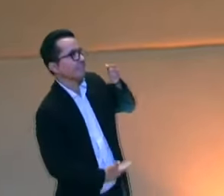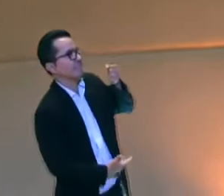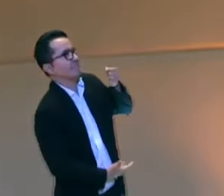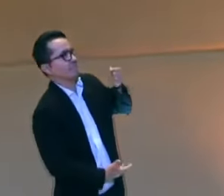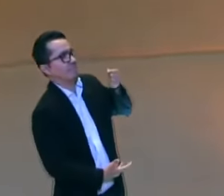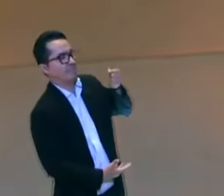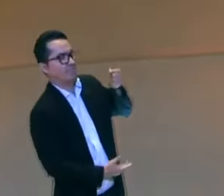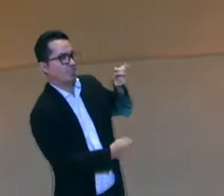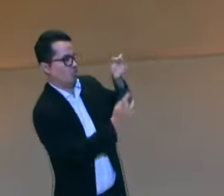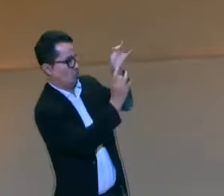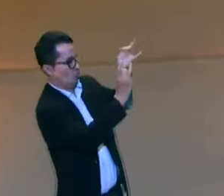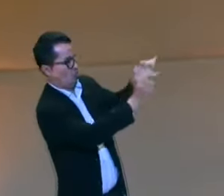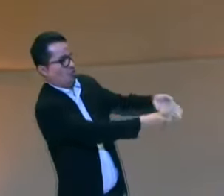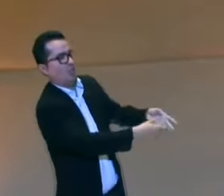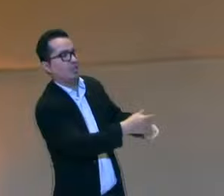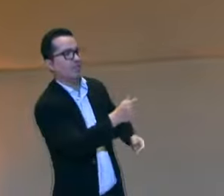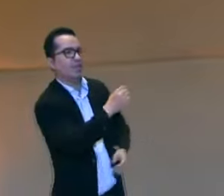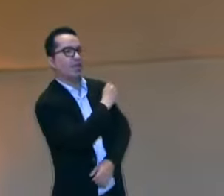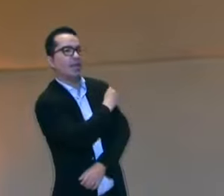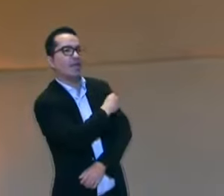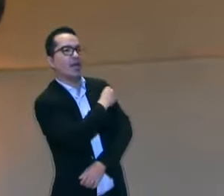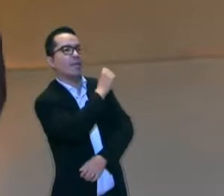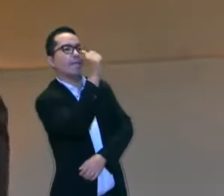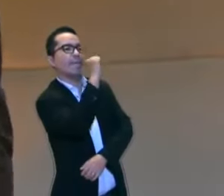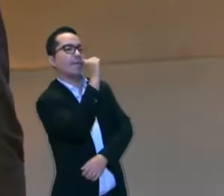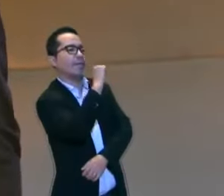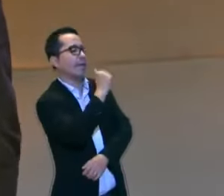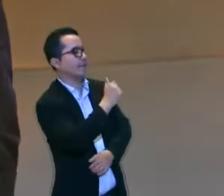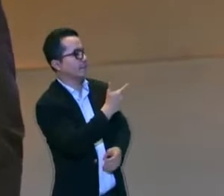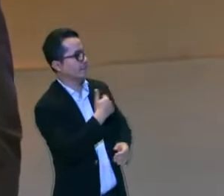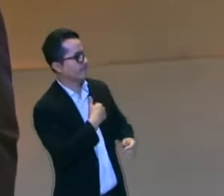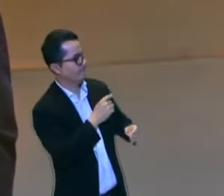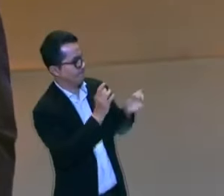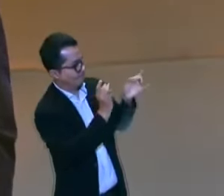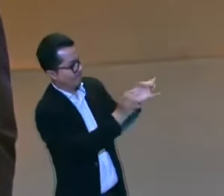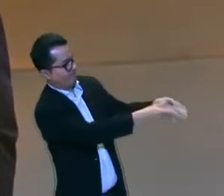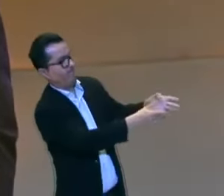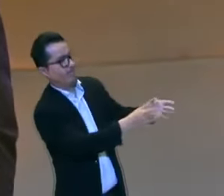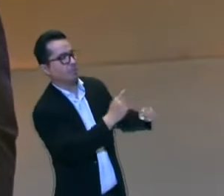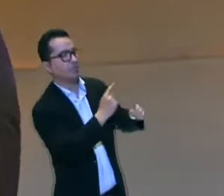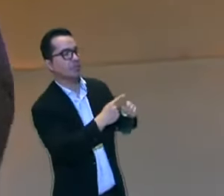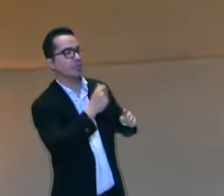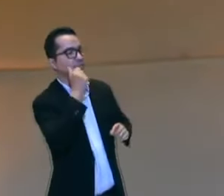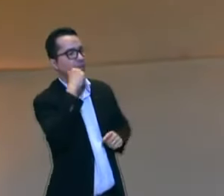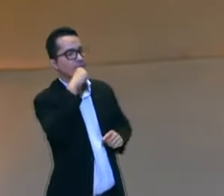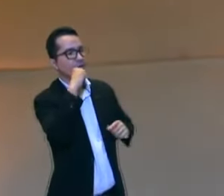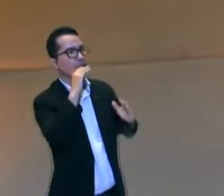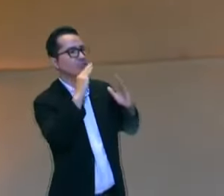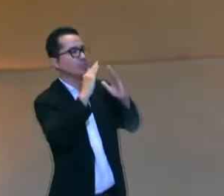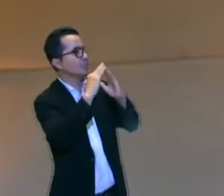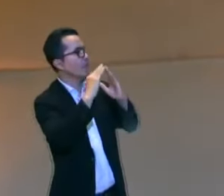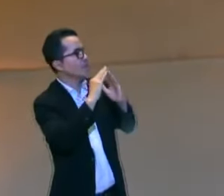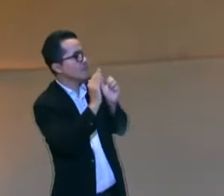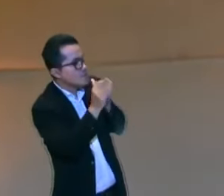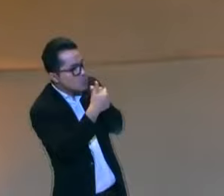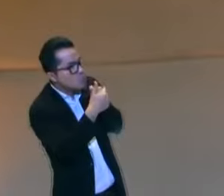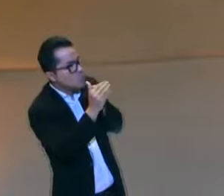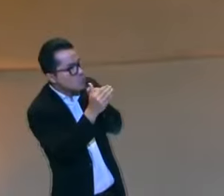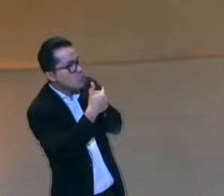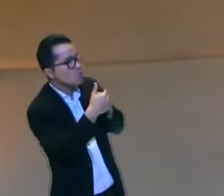para achar as bebidas que ela deixava escondida na casa. Eu enchia sacos de